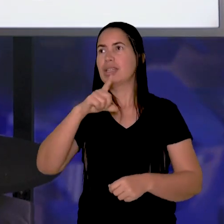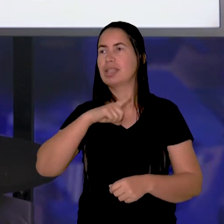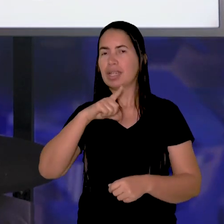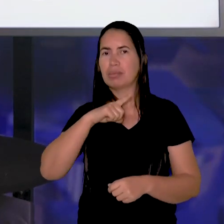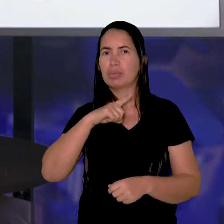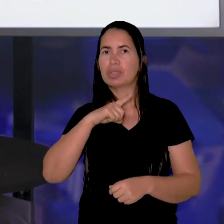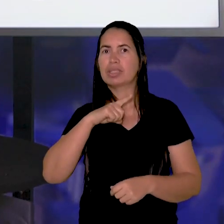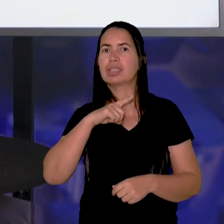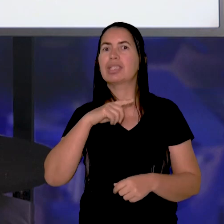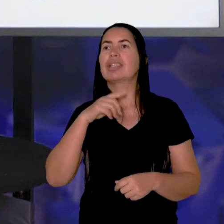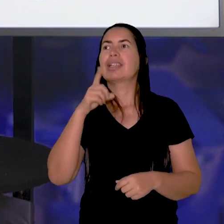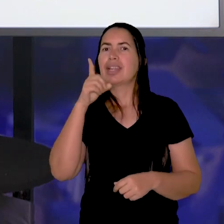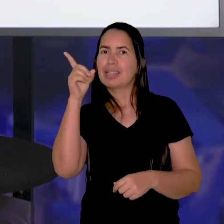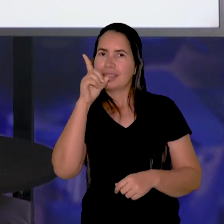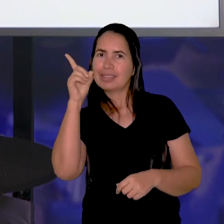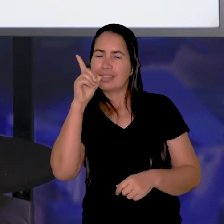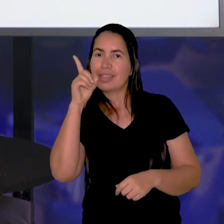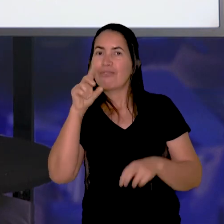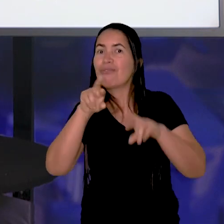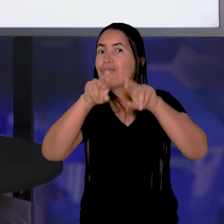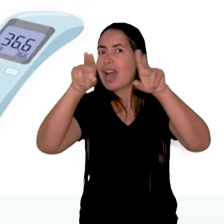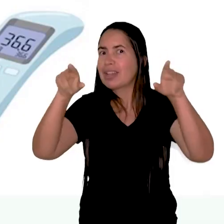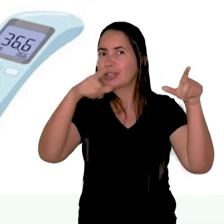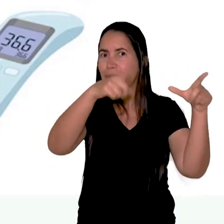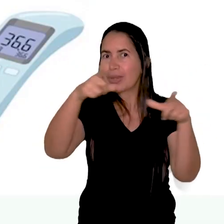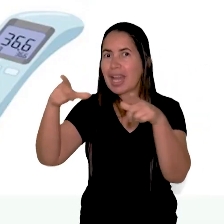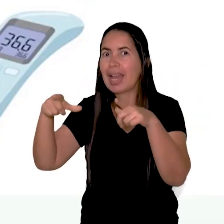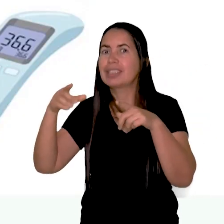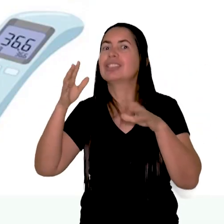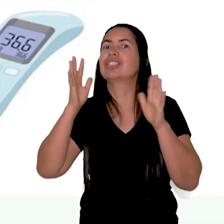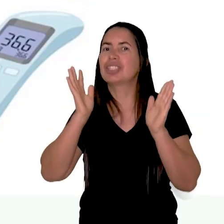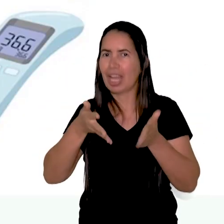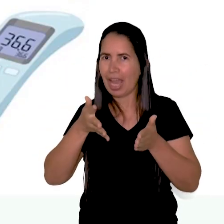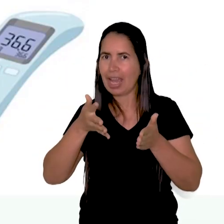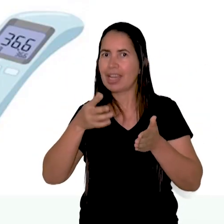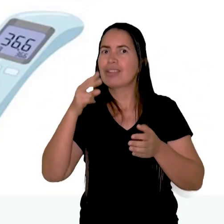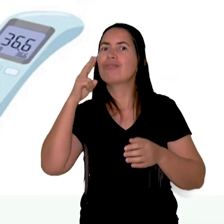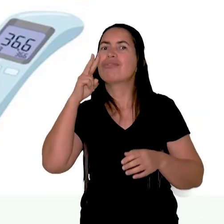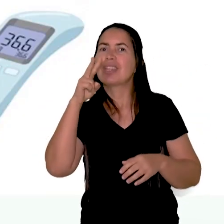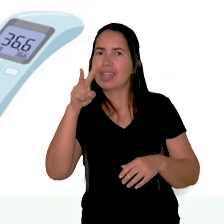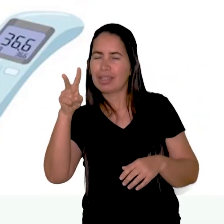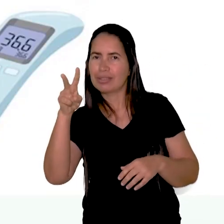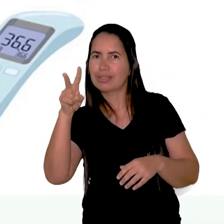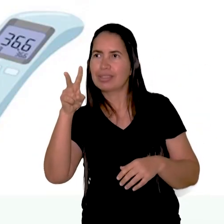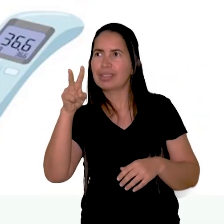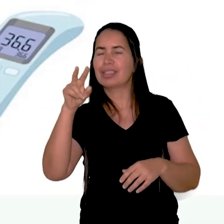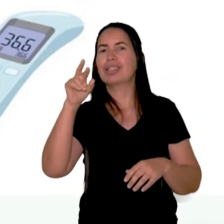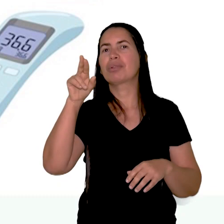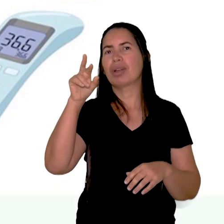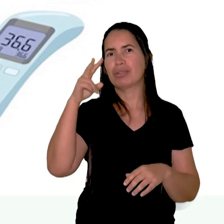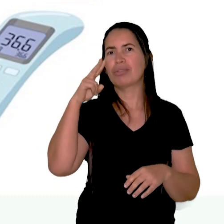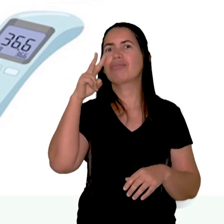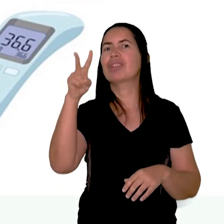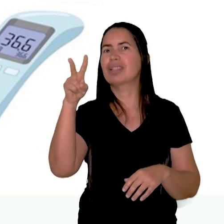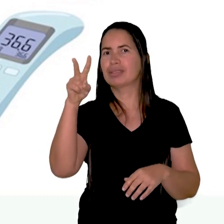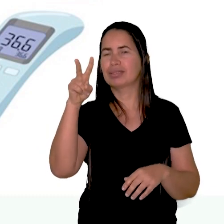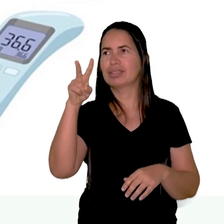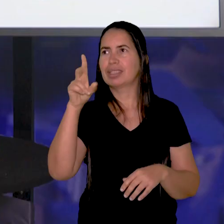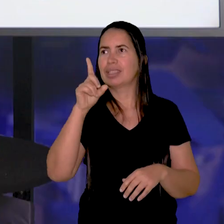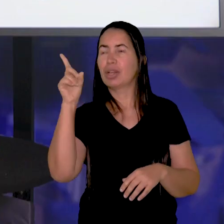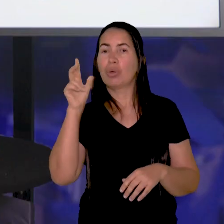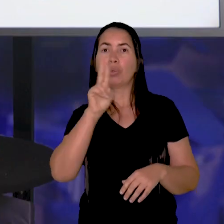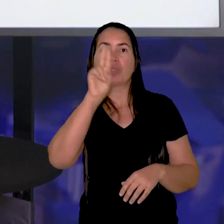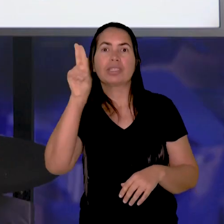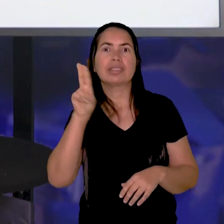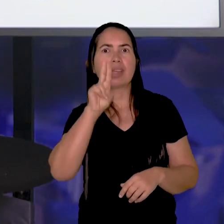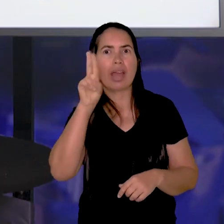olha, que eu acredito que em vários lugares vocês já viram, não é? Assim como eu estou vendo aqui. Ele está sendo